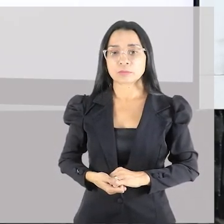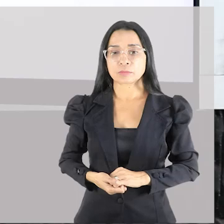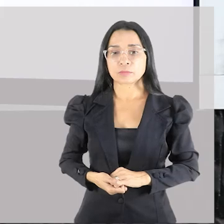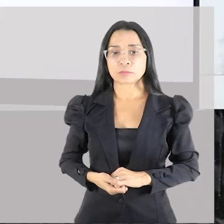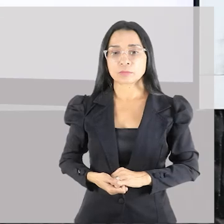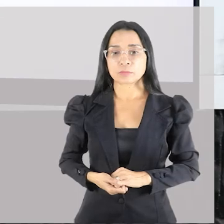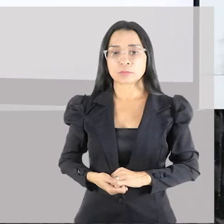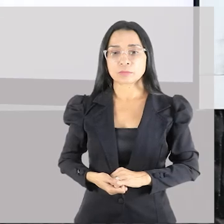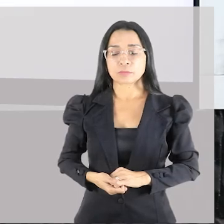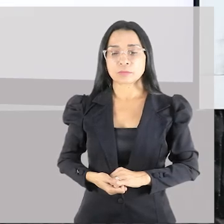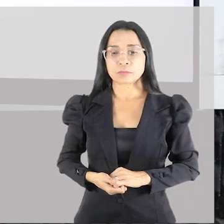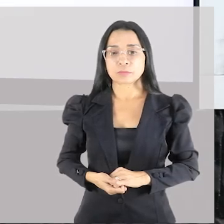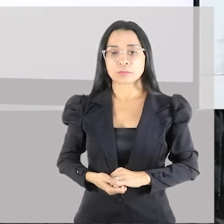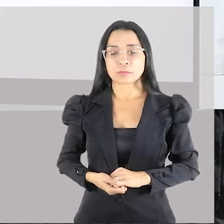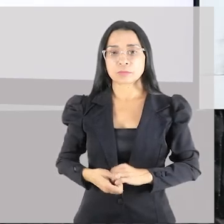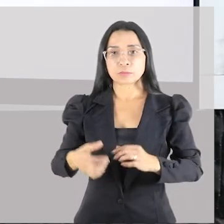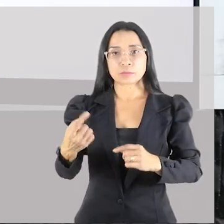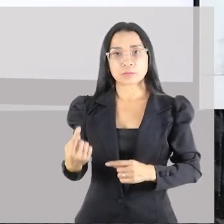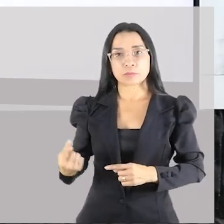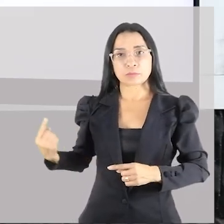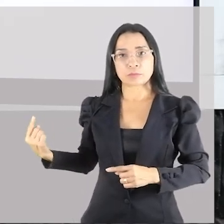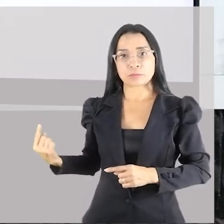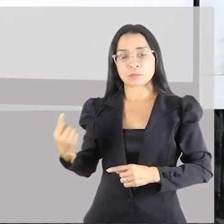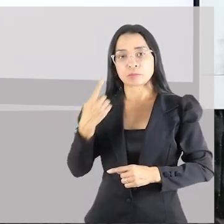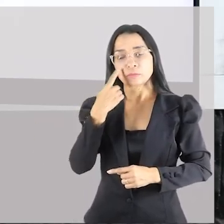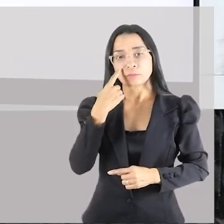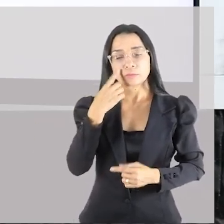ao Brasil. Então, olha só, gente,